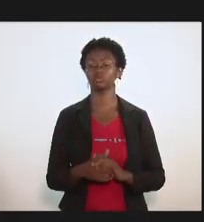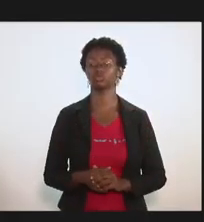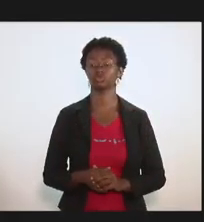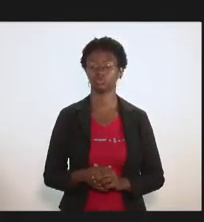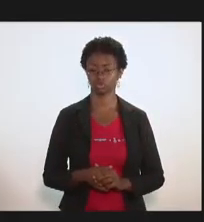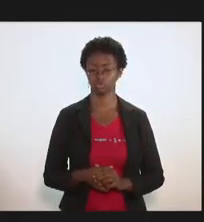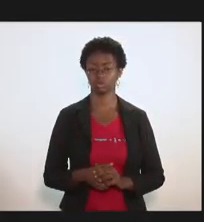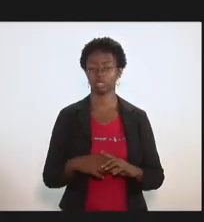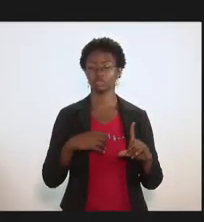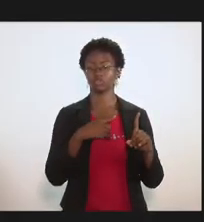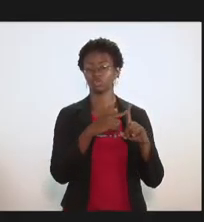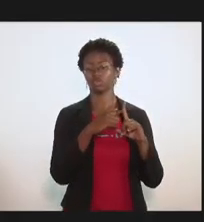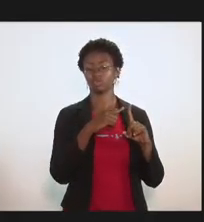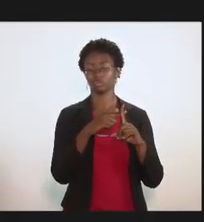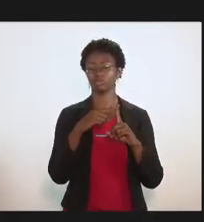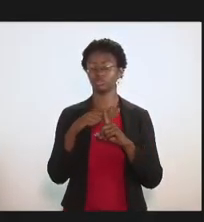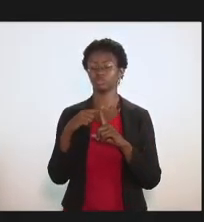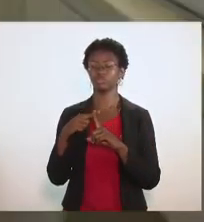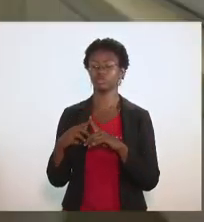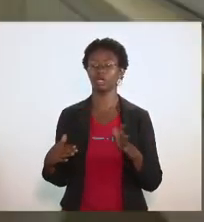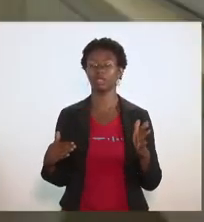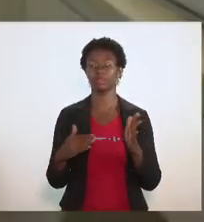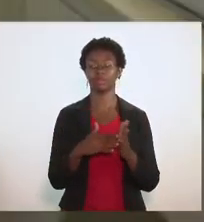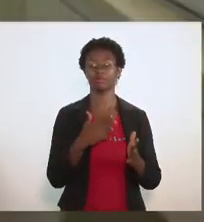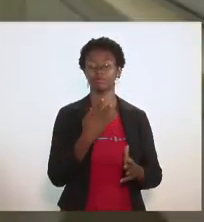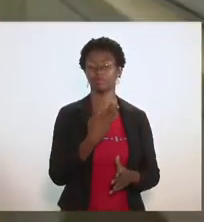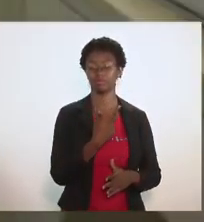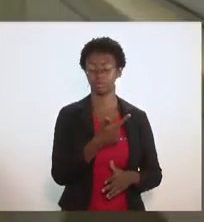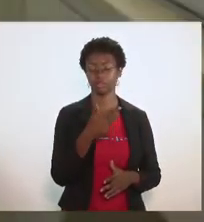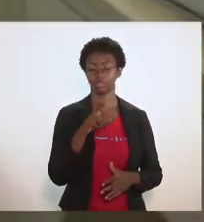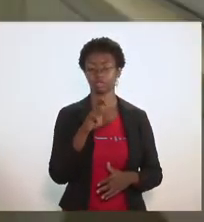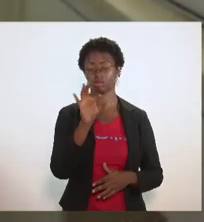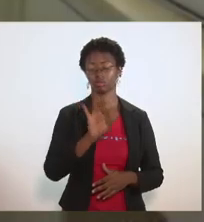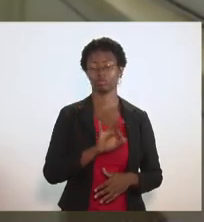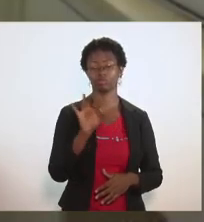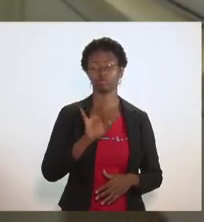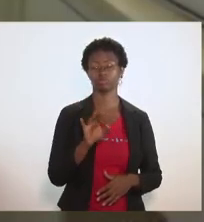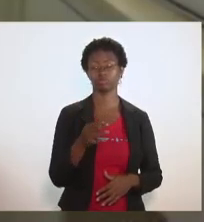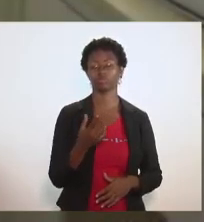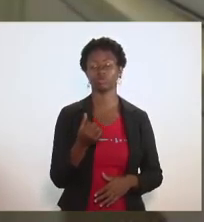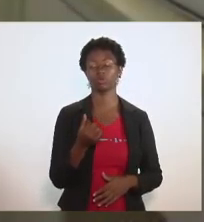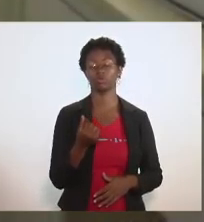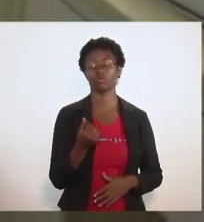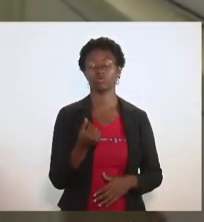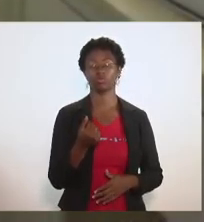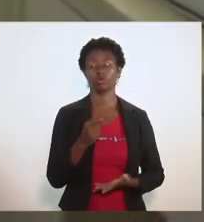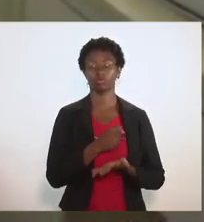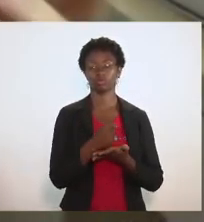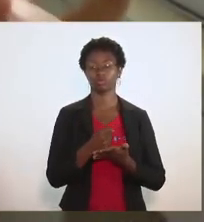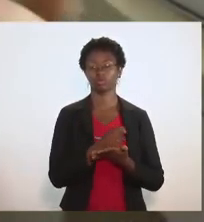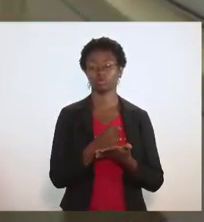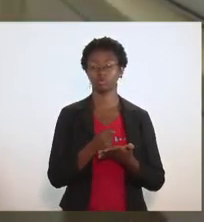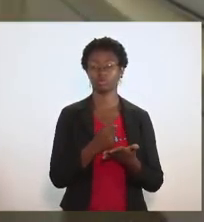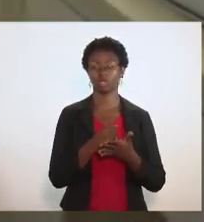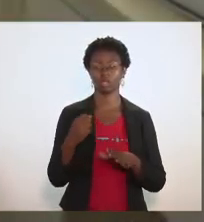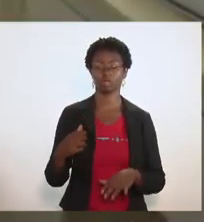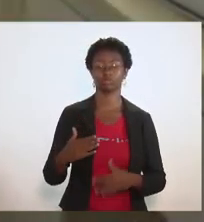Então, primeiro, eu quero ver a compatibilidade, porque a legislação da